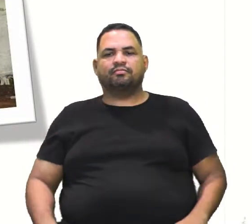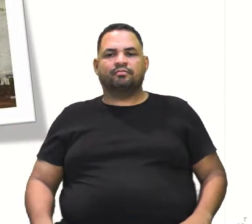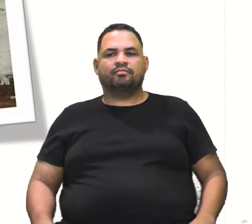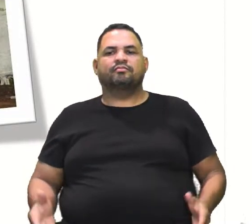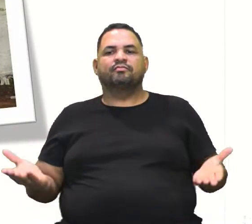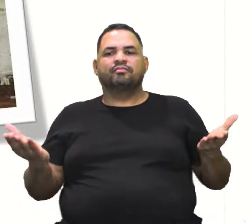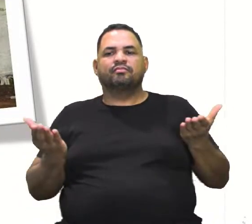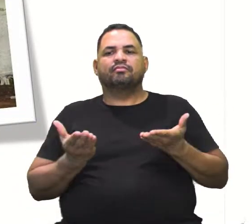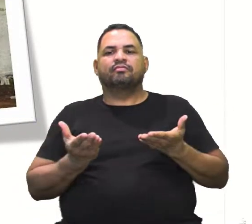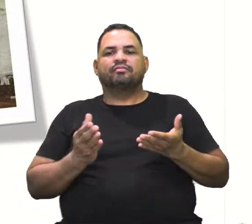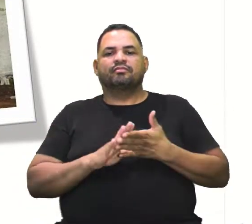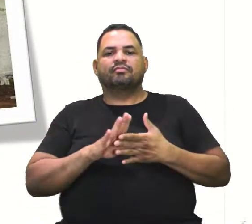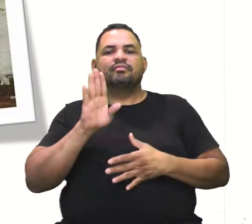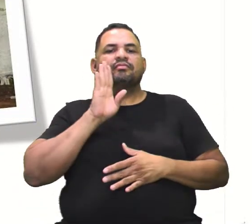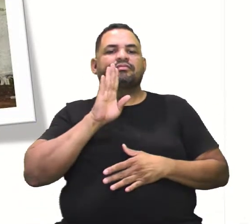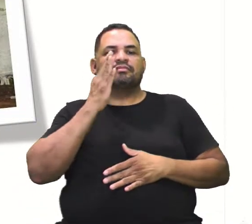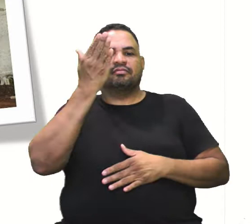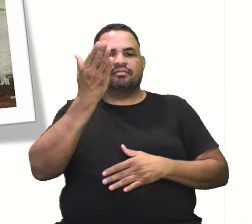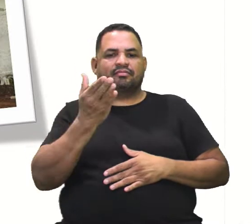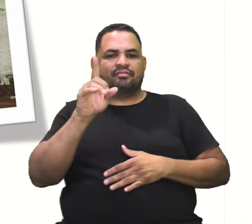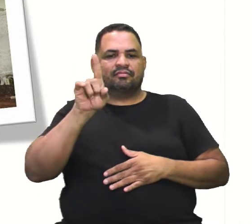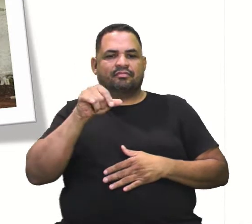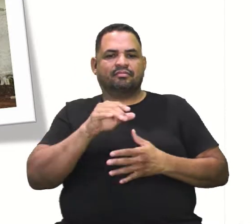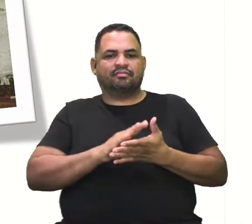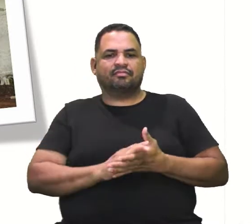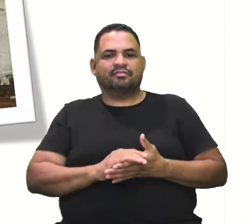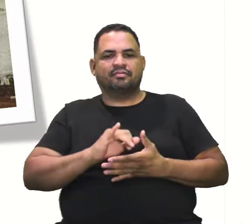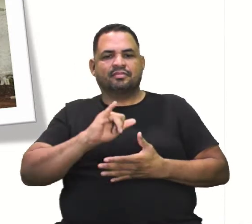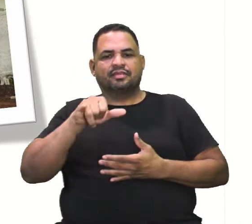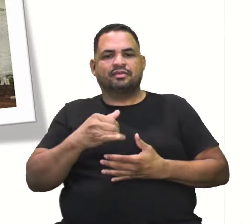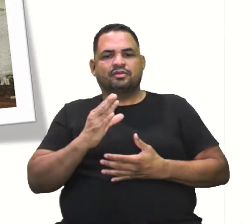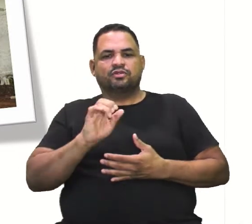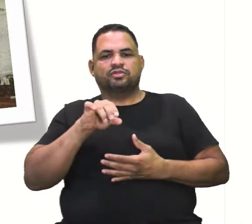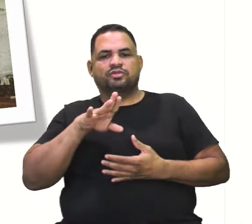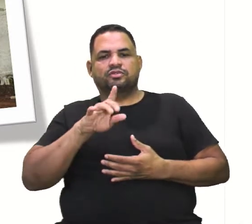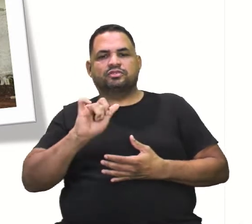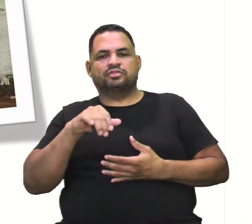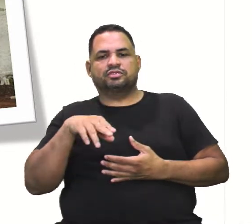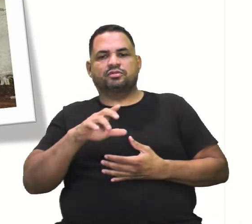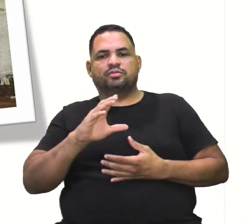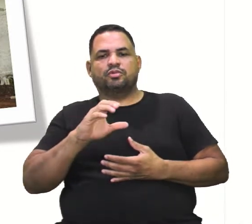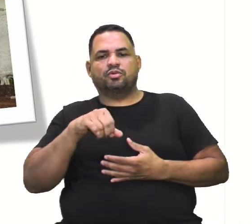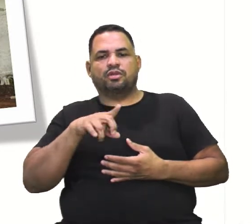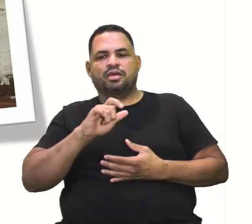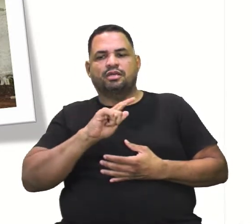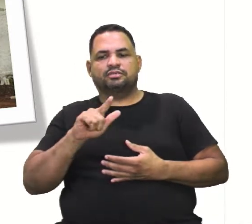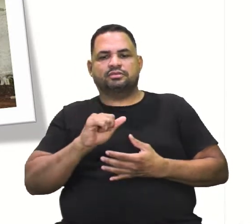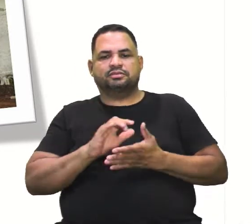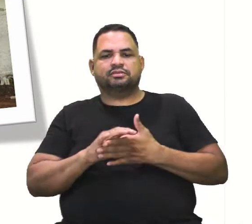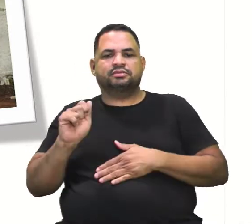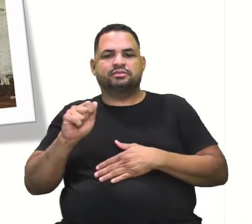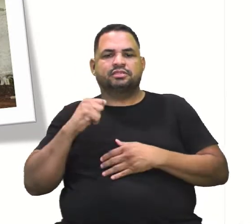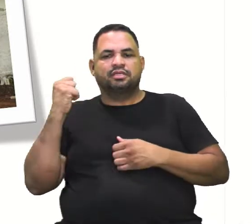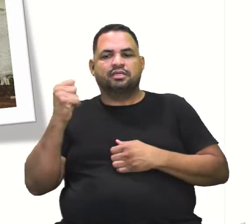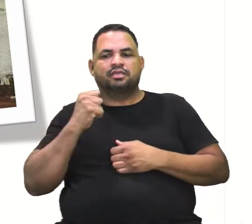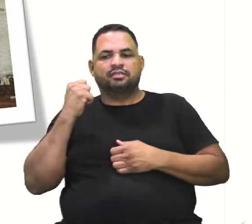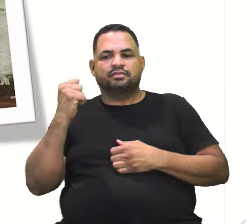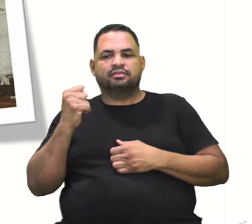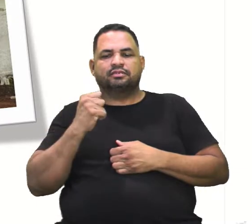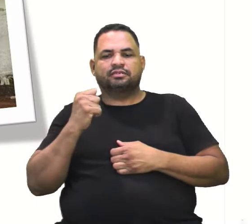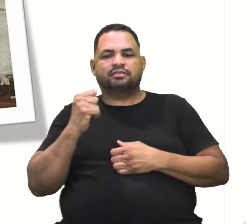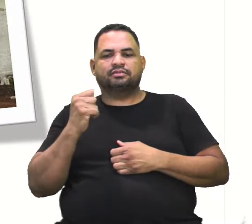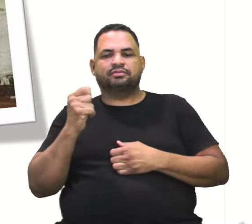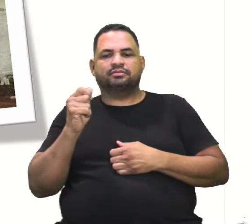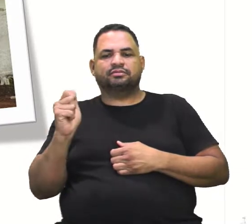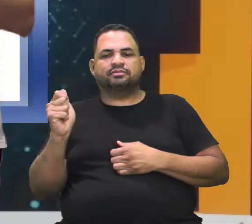hoje. Olha que legal! E a escola é Jorge Luiz Molas. Ariquemes, essa eu já vou adiantando, já porque eu tive